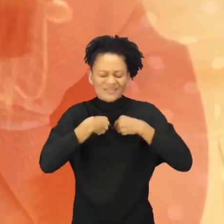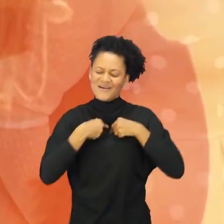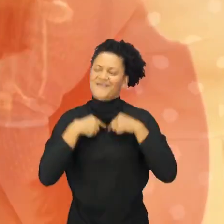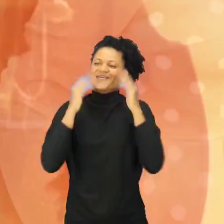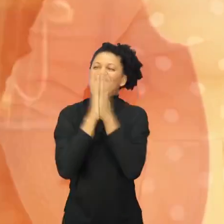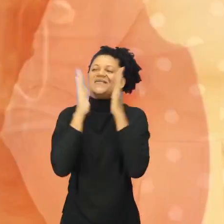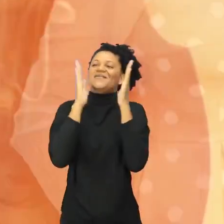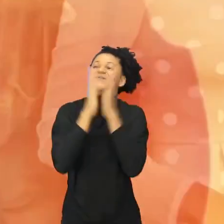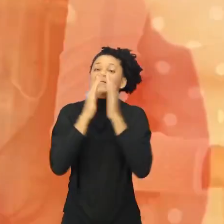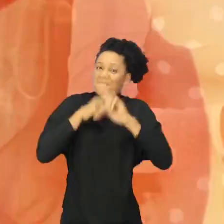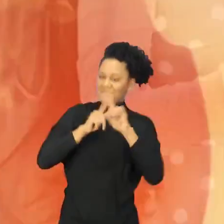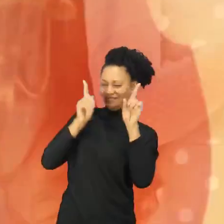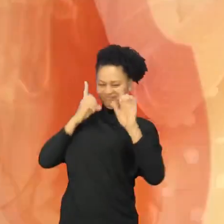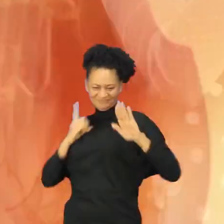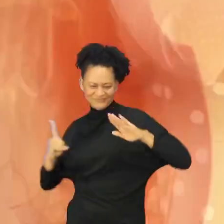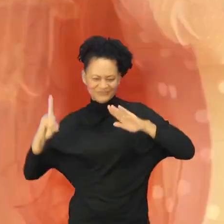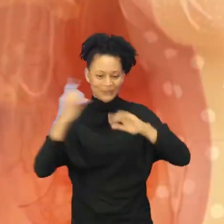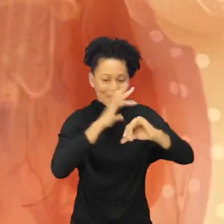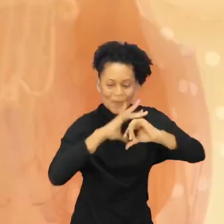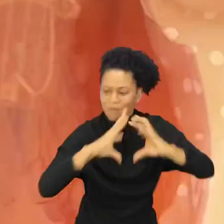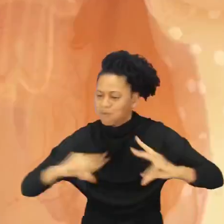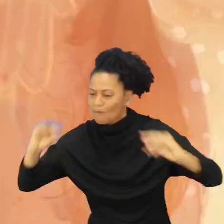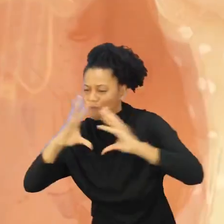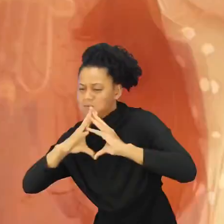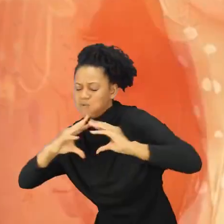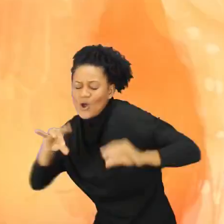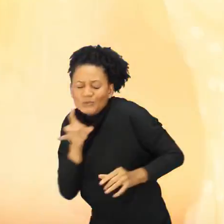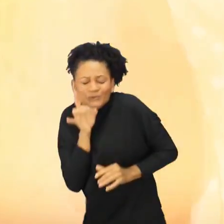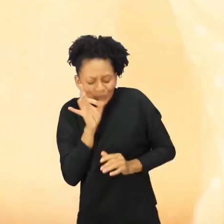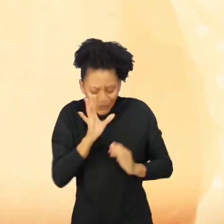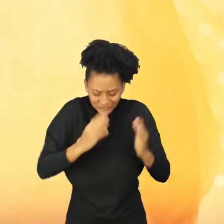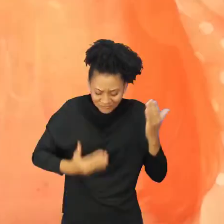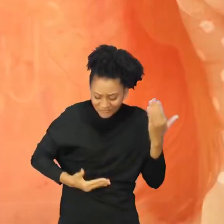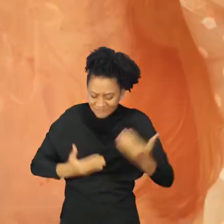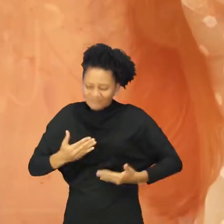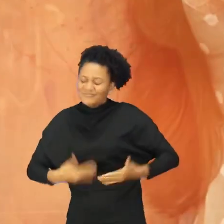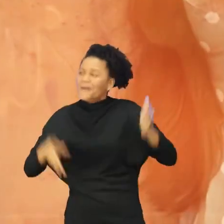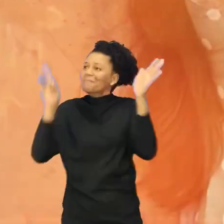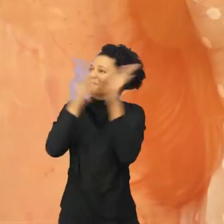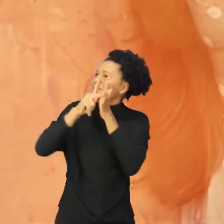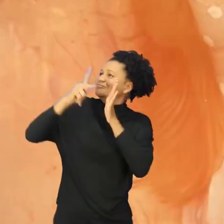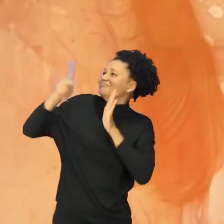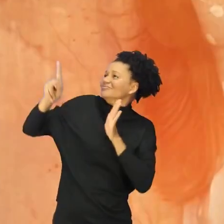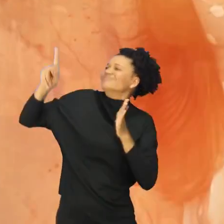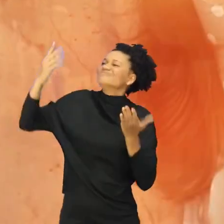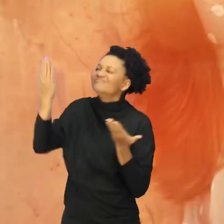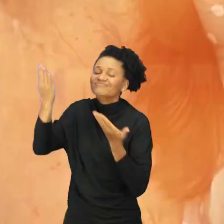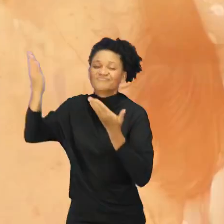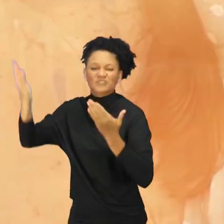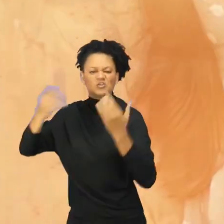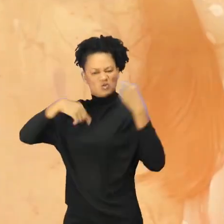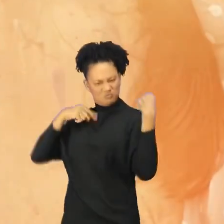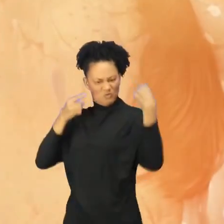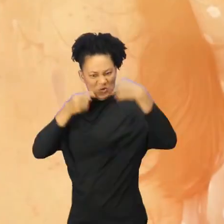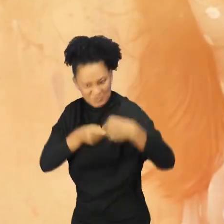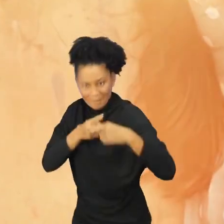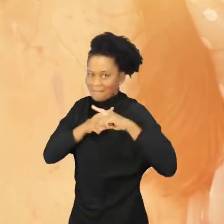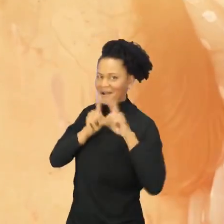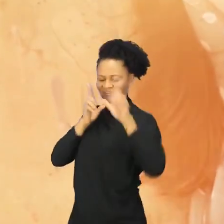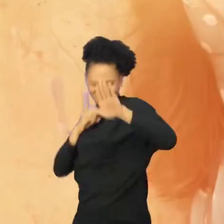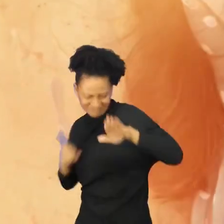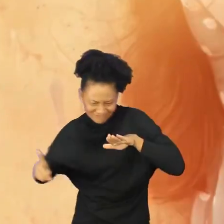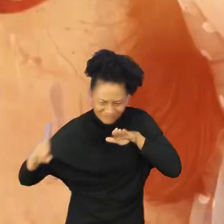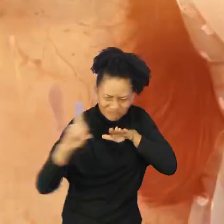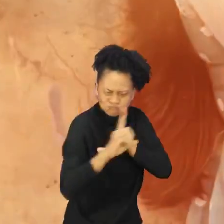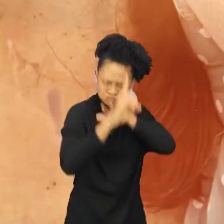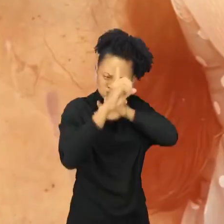mas quem cura é Deus Sou apenas instrumento Teu Eu enfrento, mas quem vai na frente